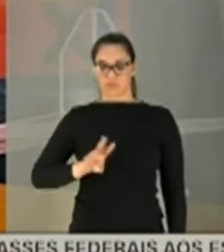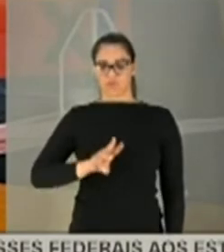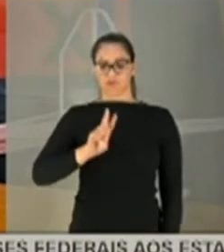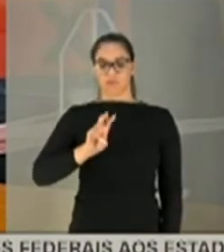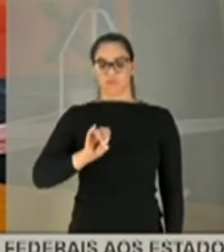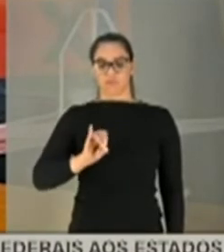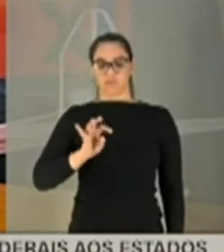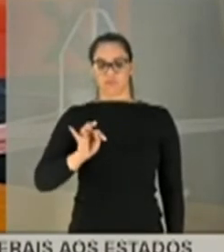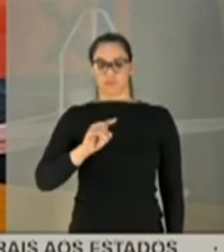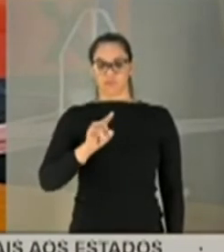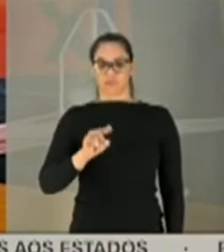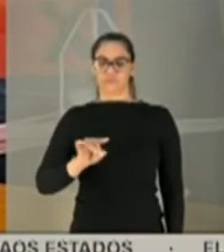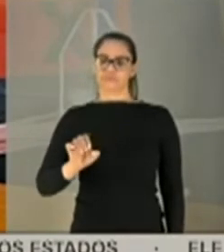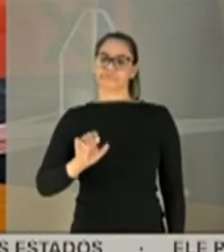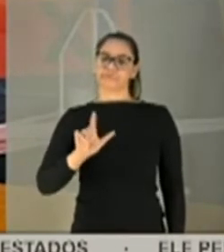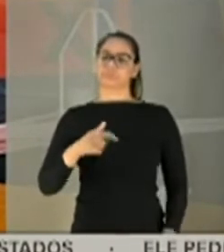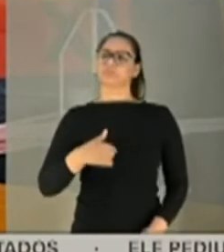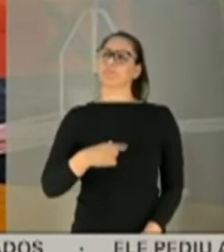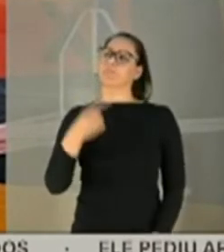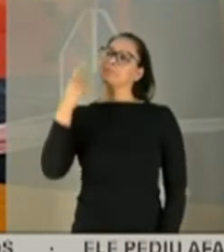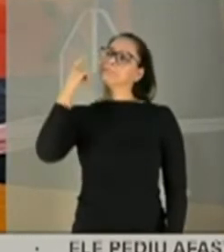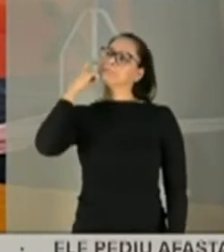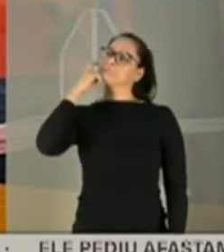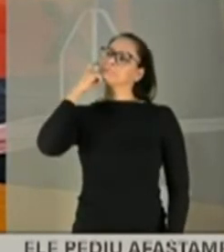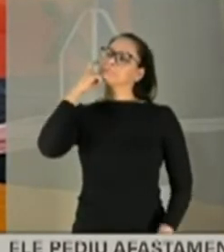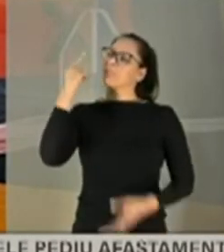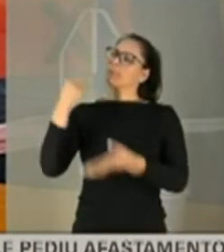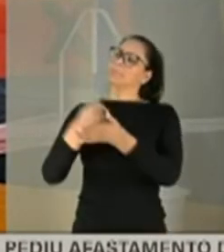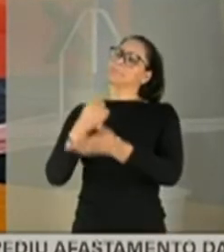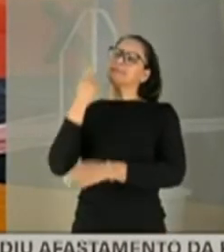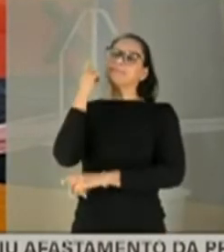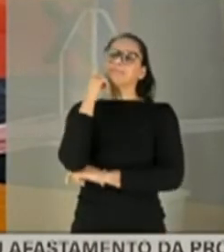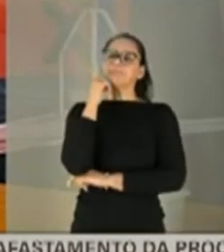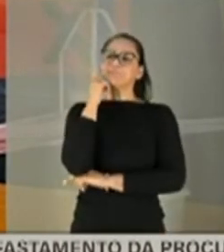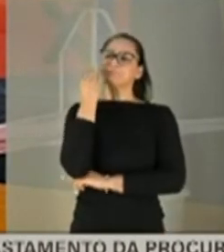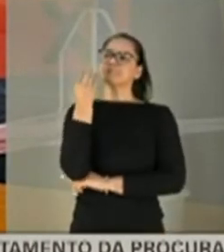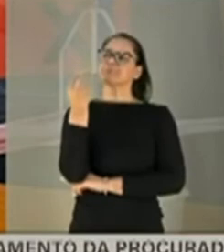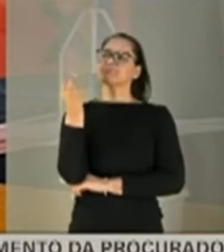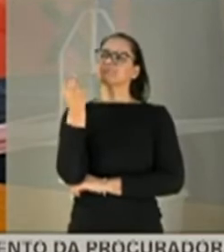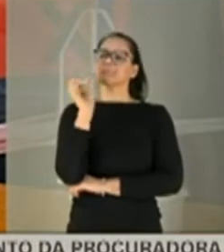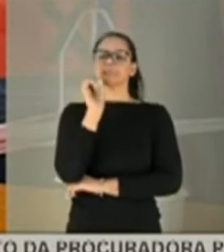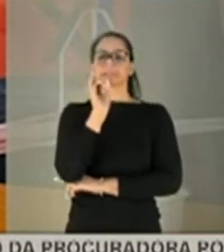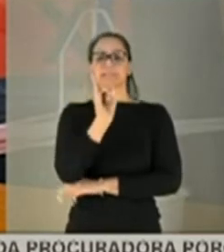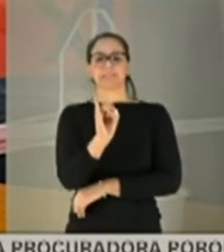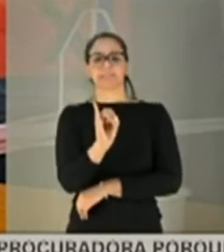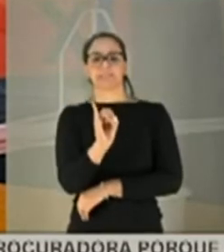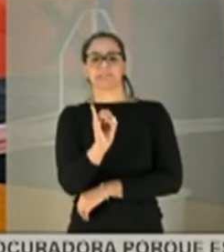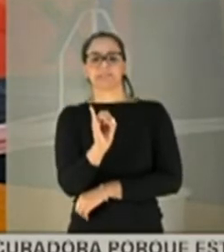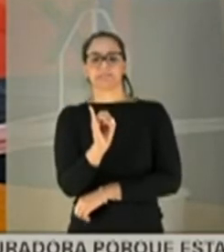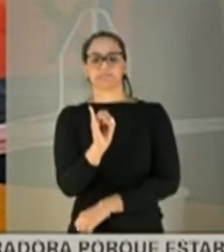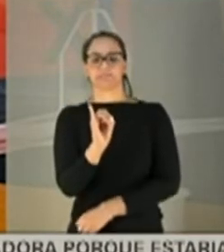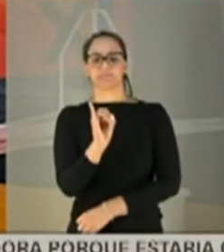e eu fico me perguntando eu fico me perguntando se